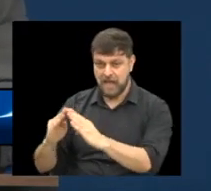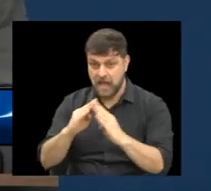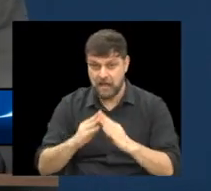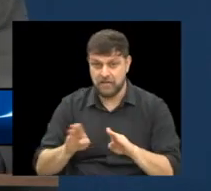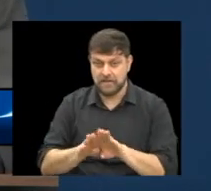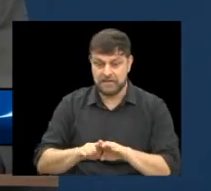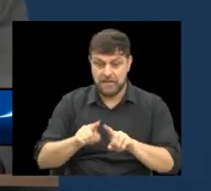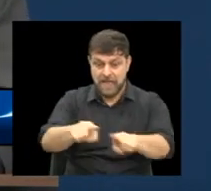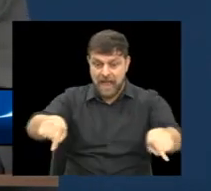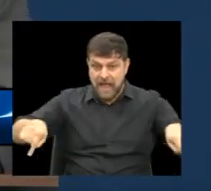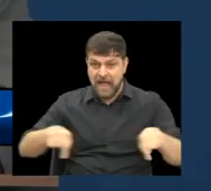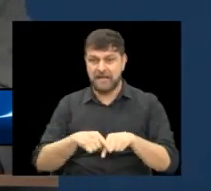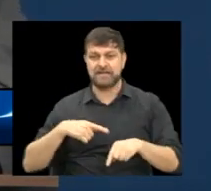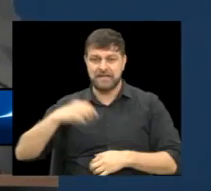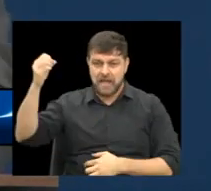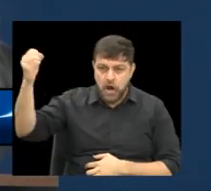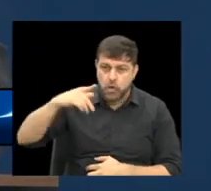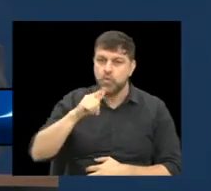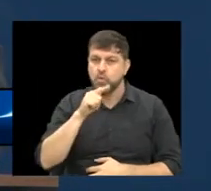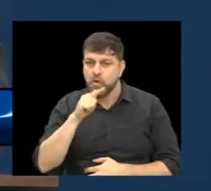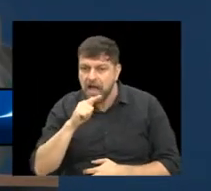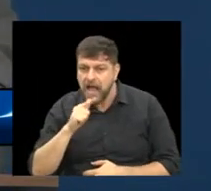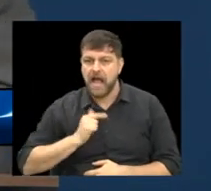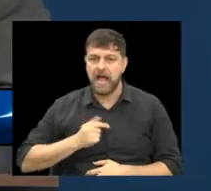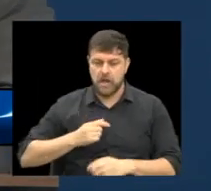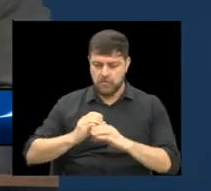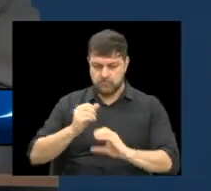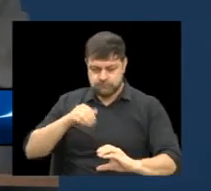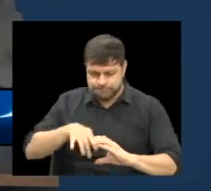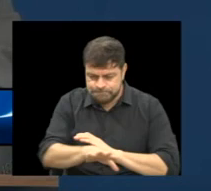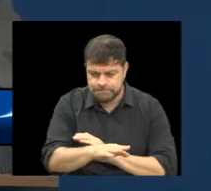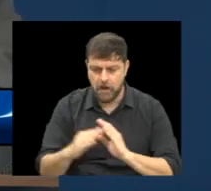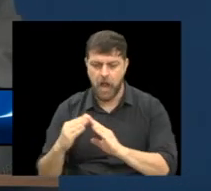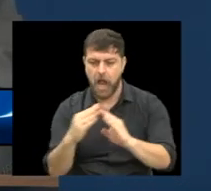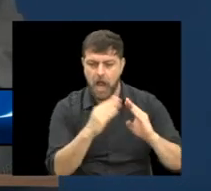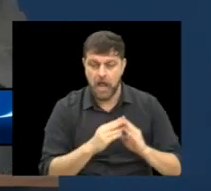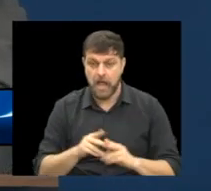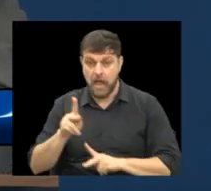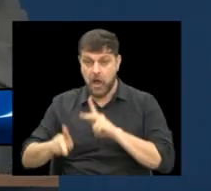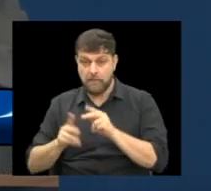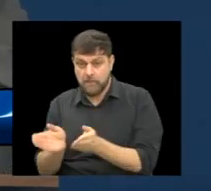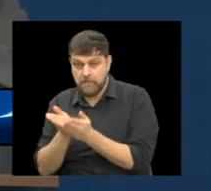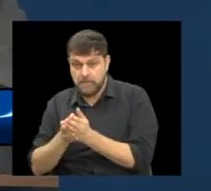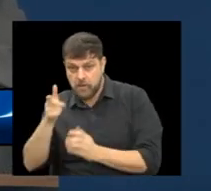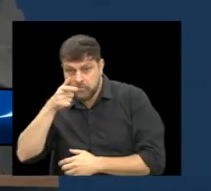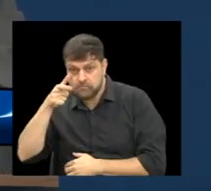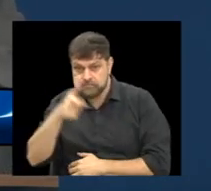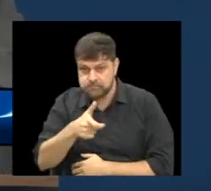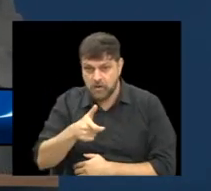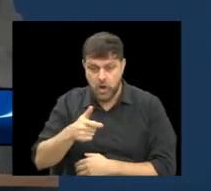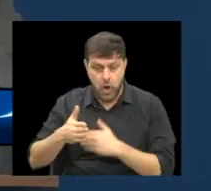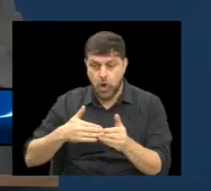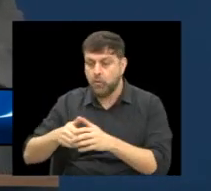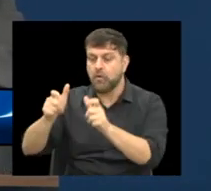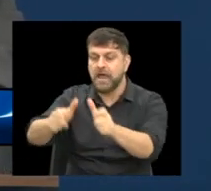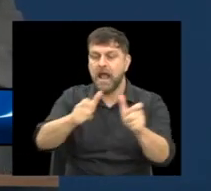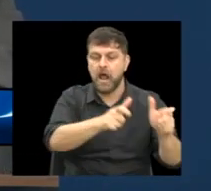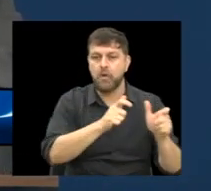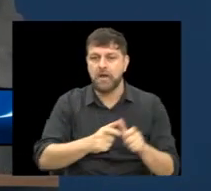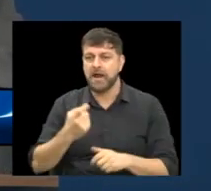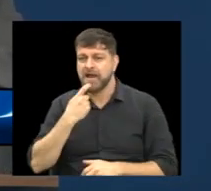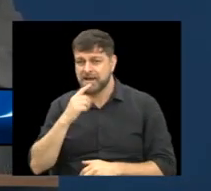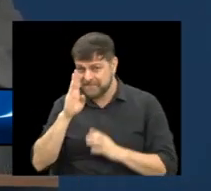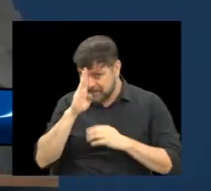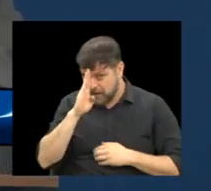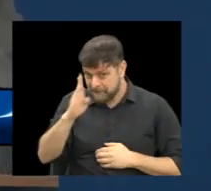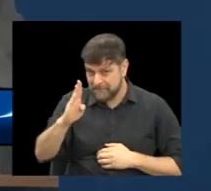de infraestrutura para a produção de empreendimentos habitacionais de interesse social em todas as regiões da cidade, e